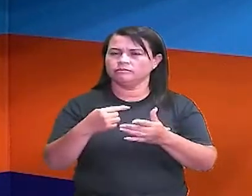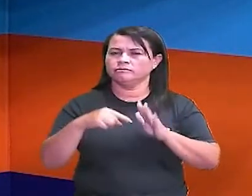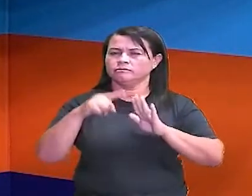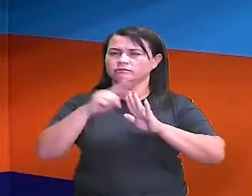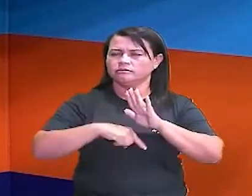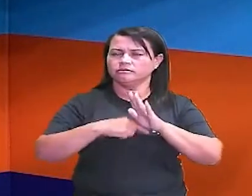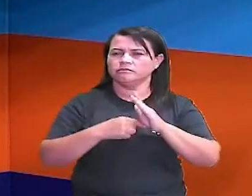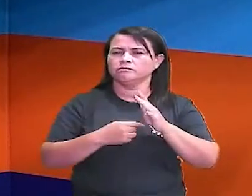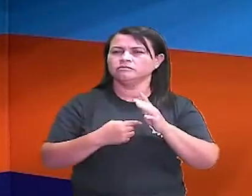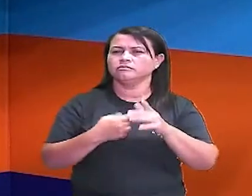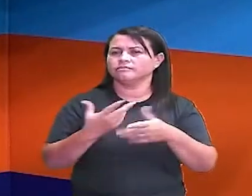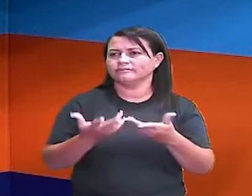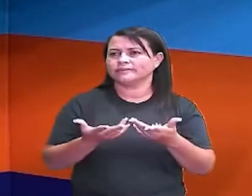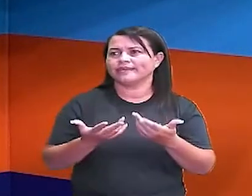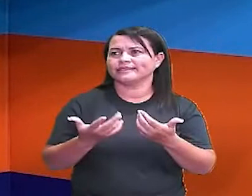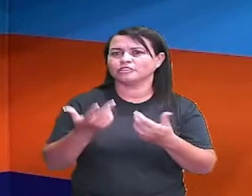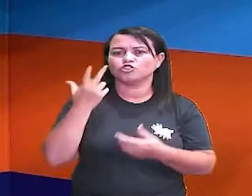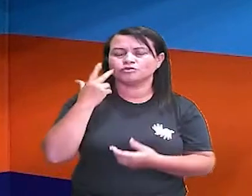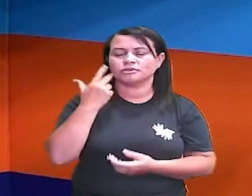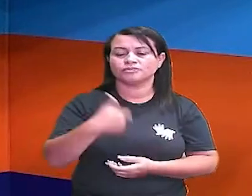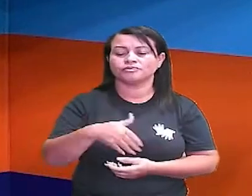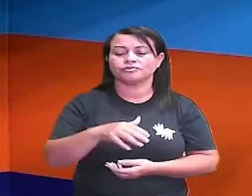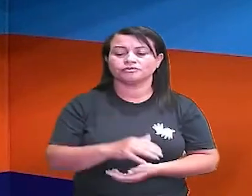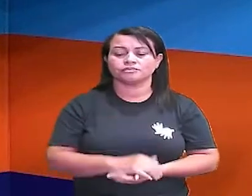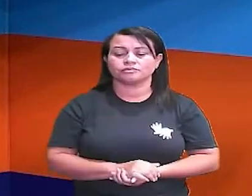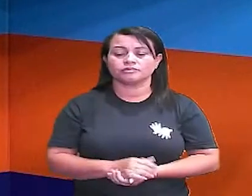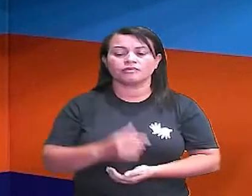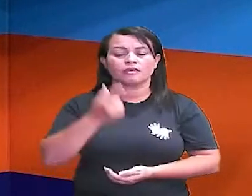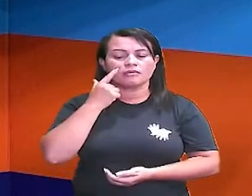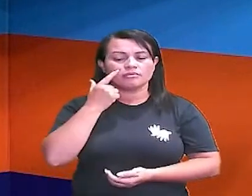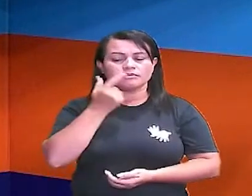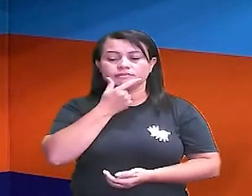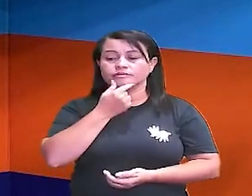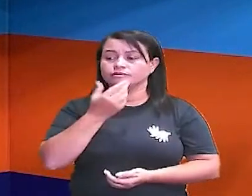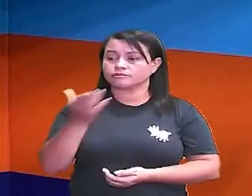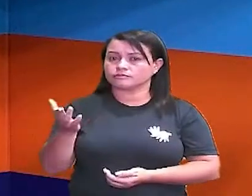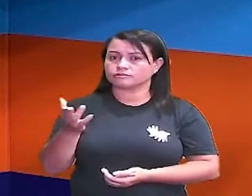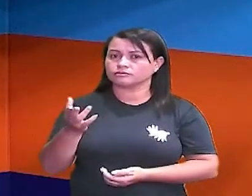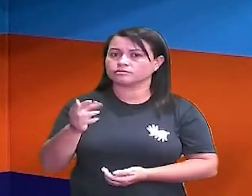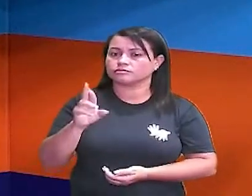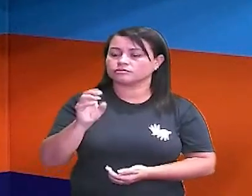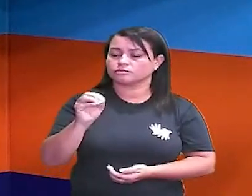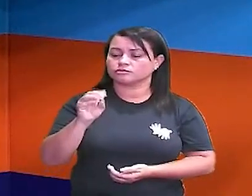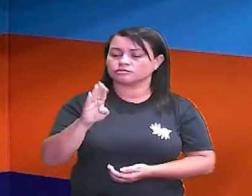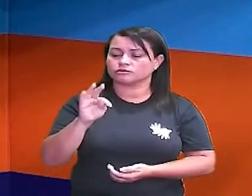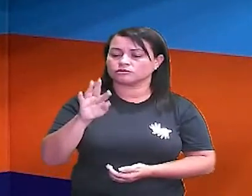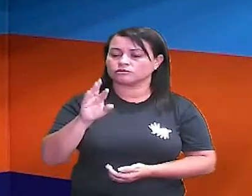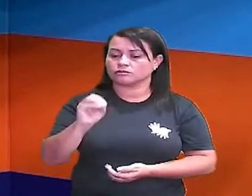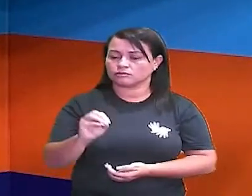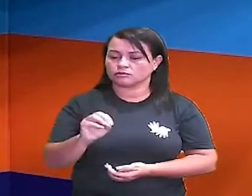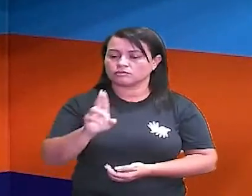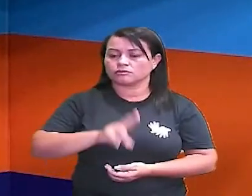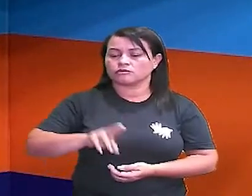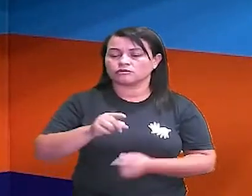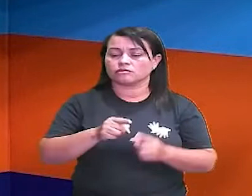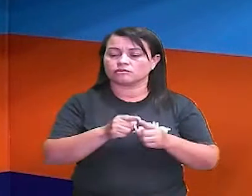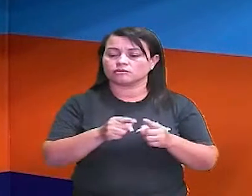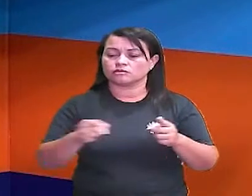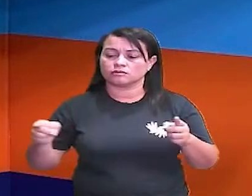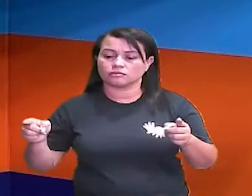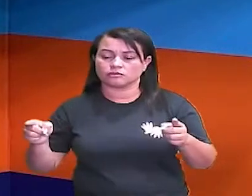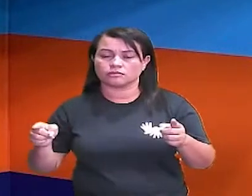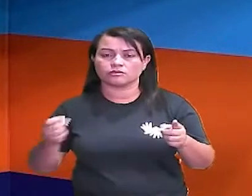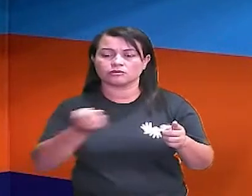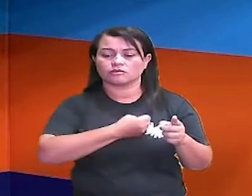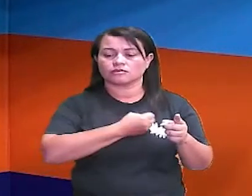mais tradicional, tá certo? Ó, veja como o Roberto usou a reta numerada para efetuar a subtração 9 menos